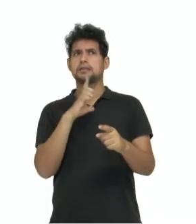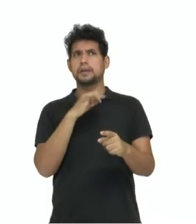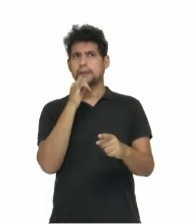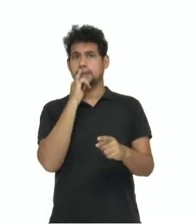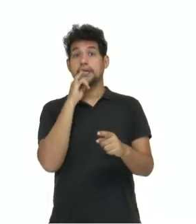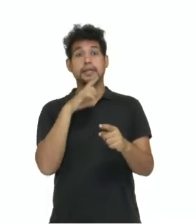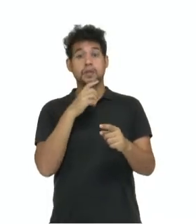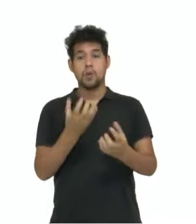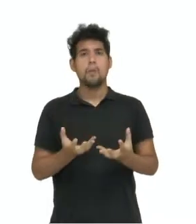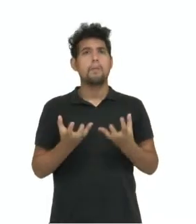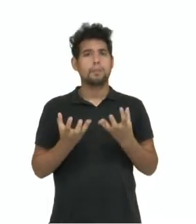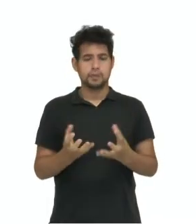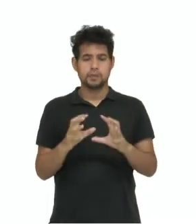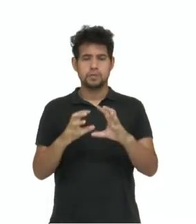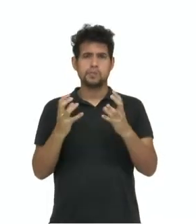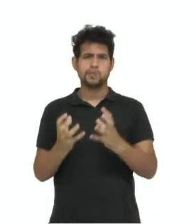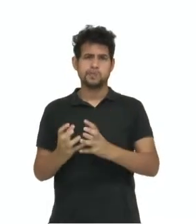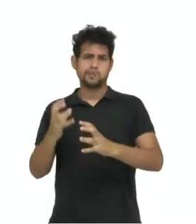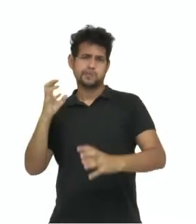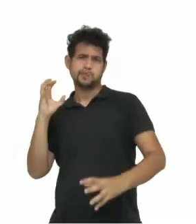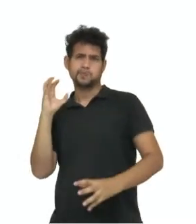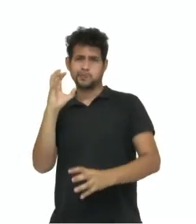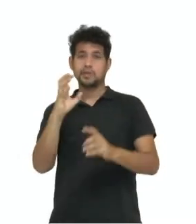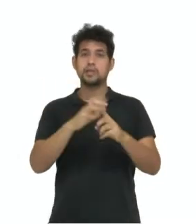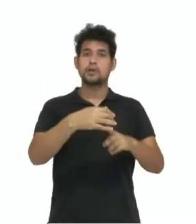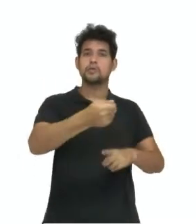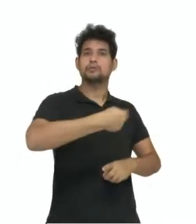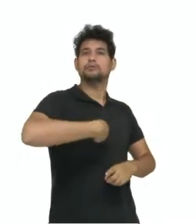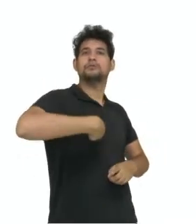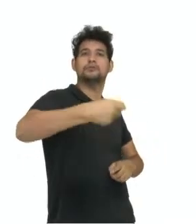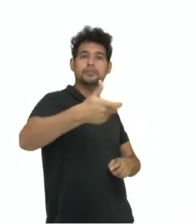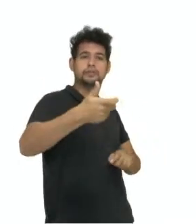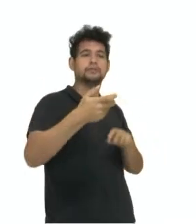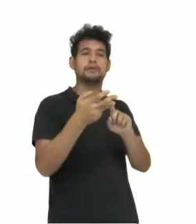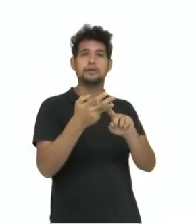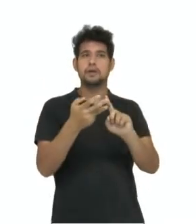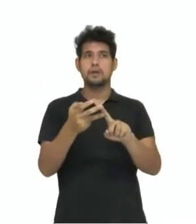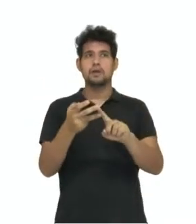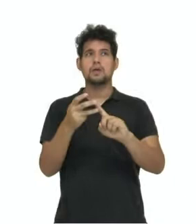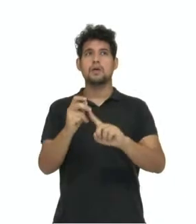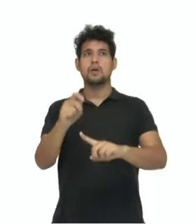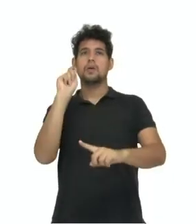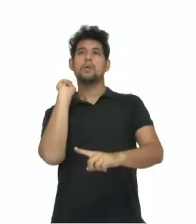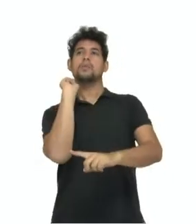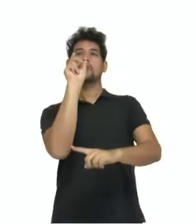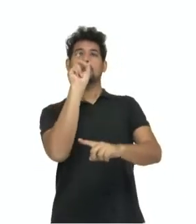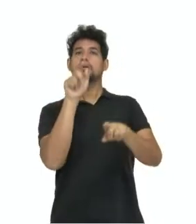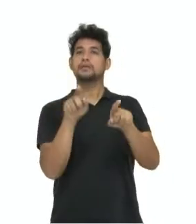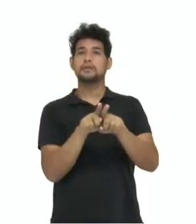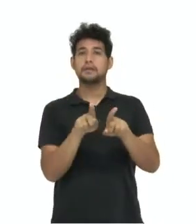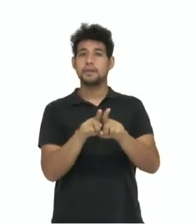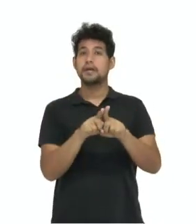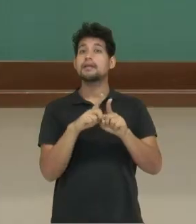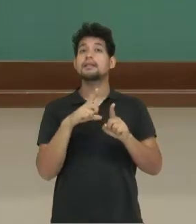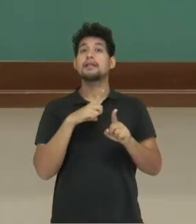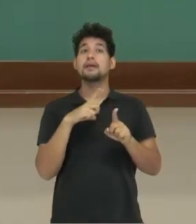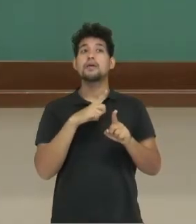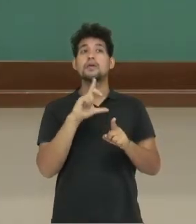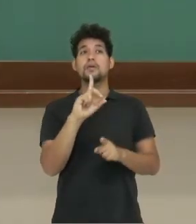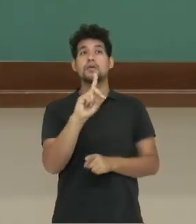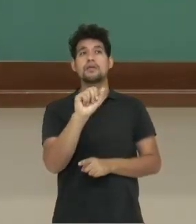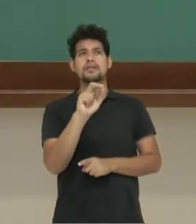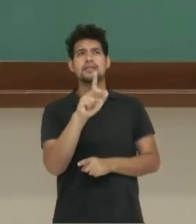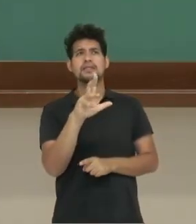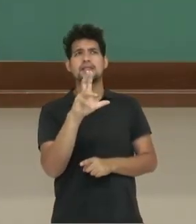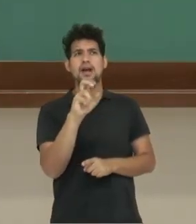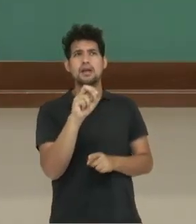do peso, o lançamento do disco, o lançamento do martelo e o lançamento do dardo. Talvez vocês perguntem,